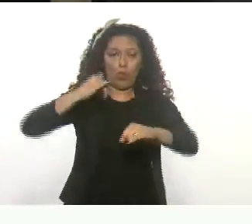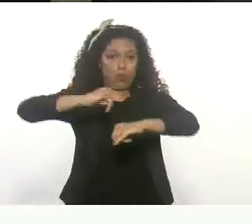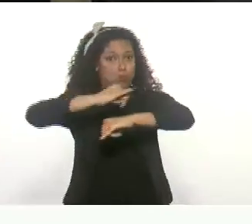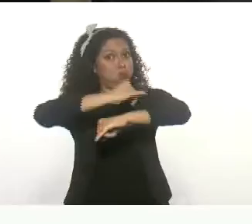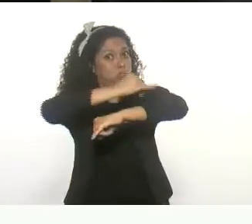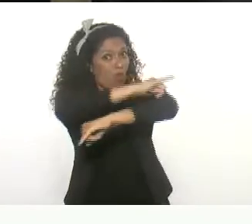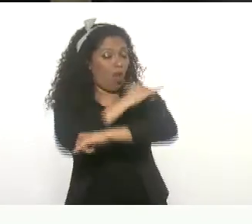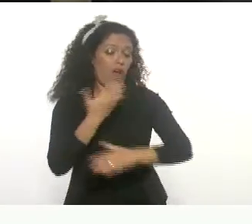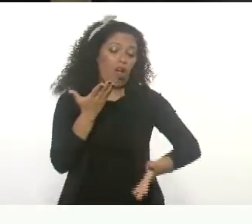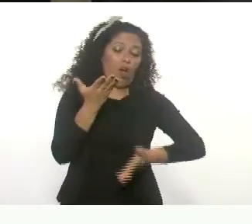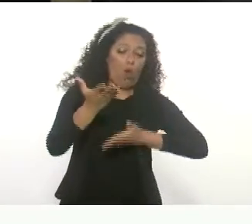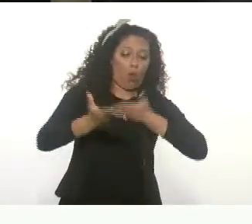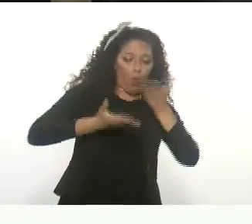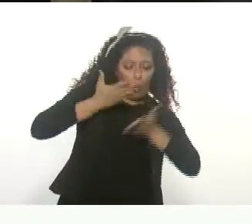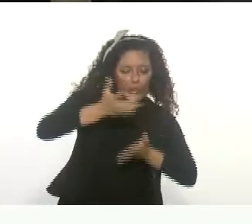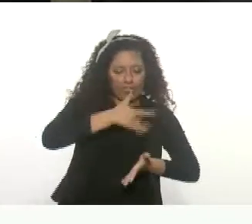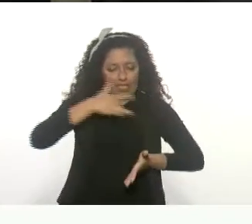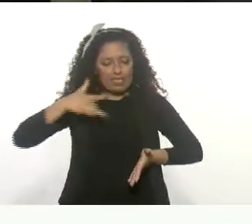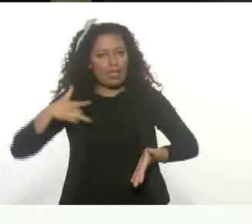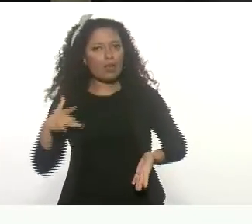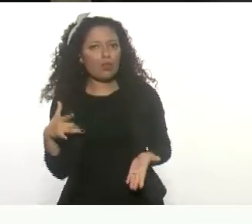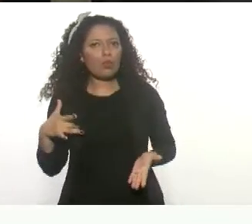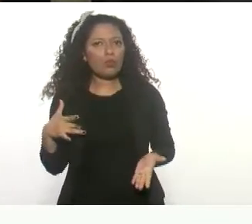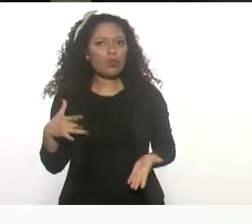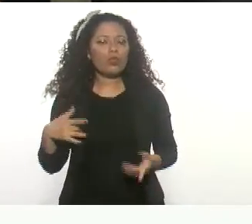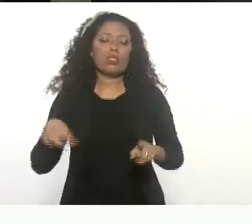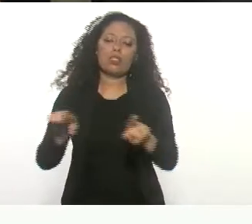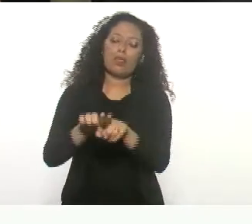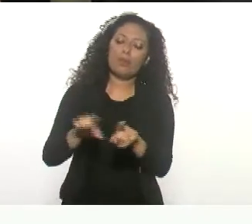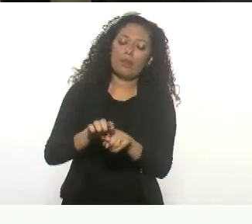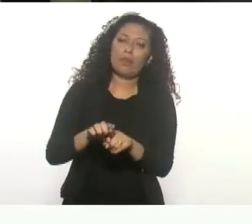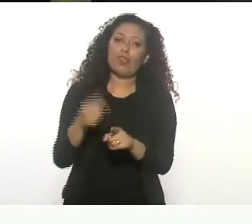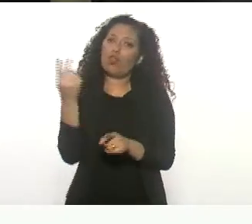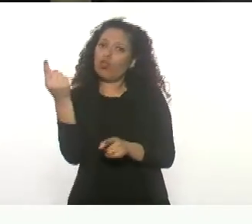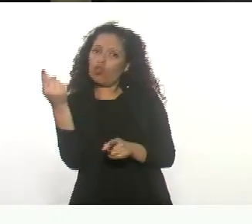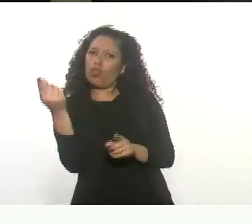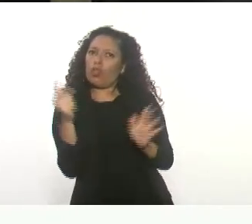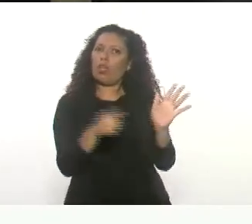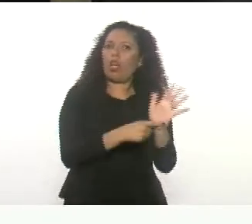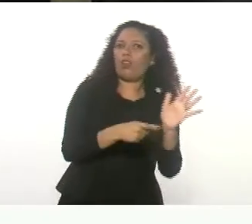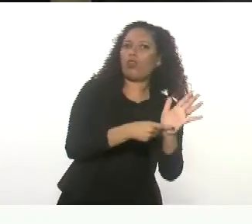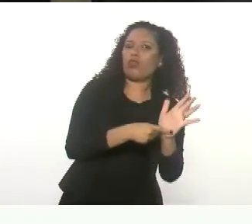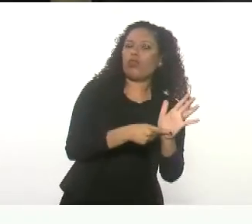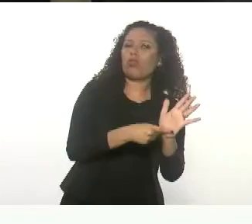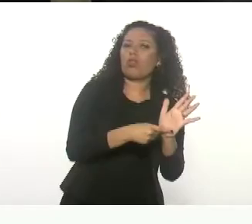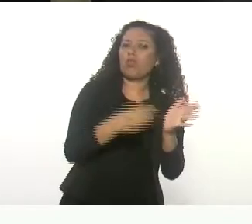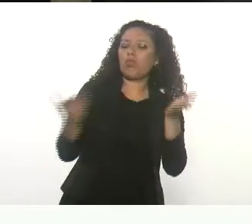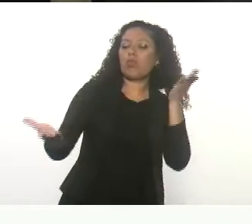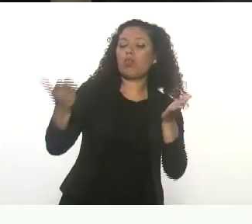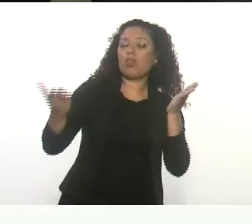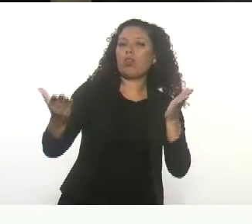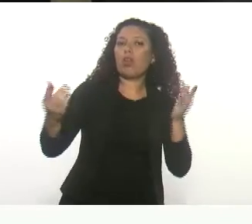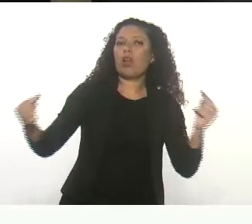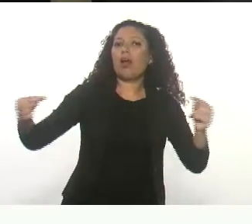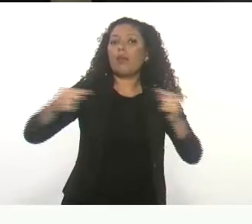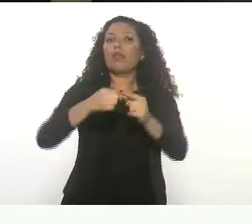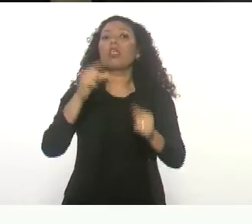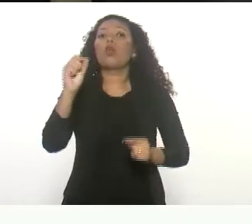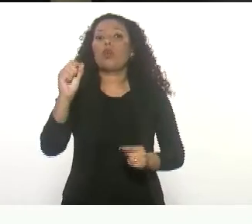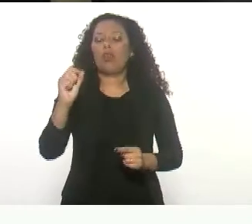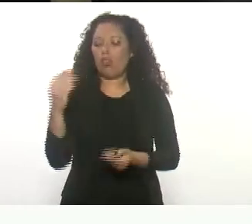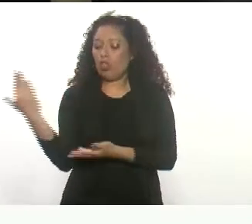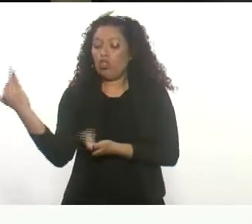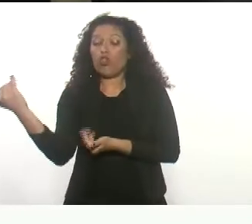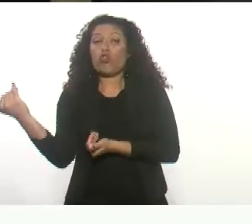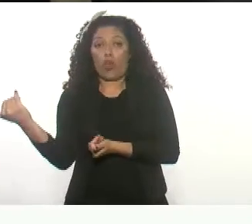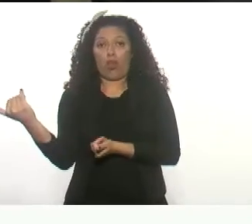saúde, fazendo uma prevenção na saúde. O custo-benefício também com os jovens que entram na